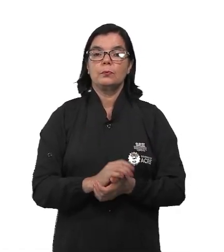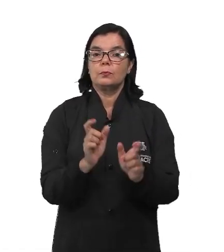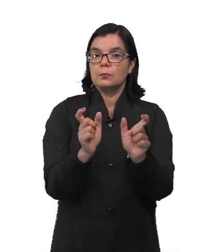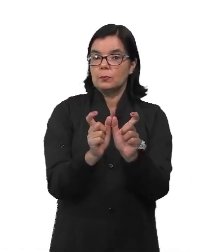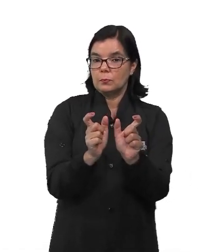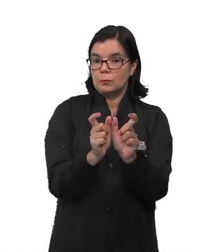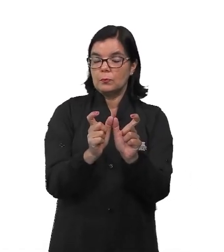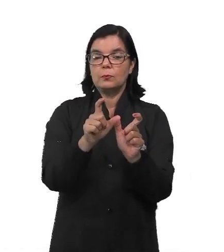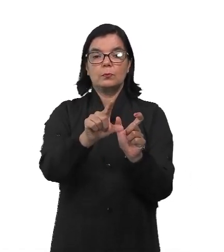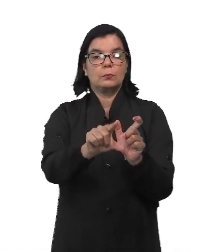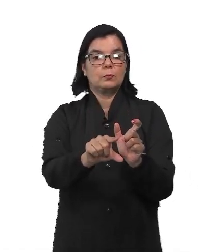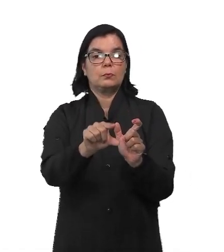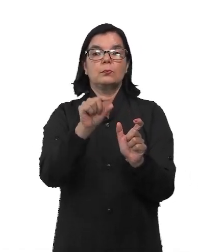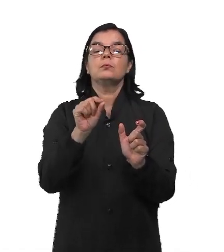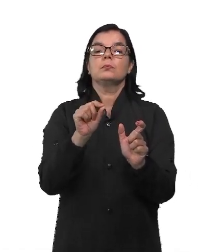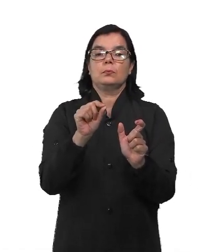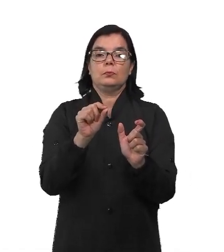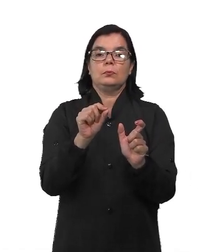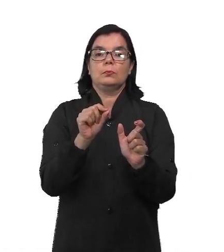mediana